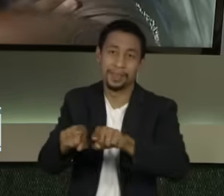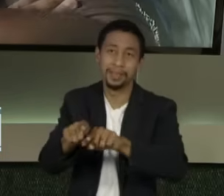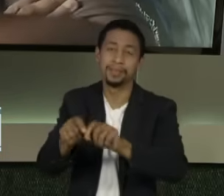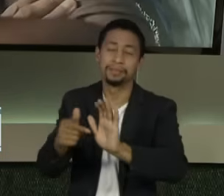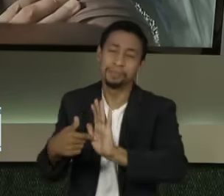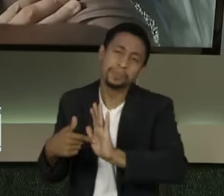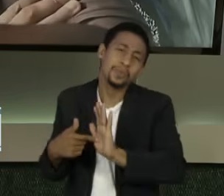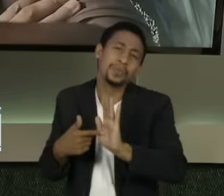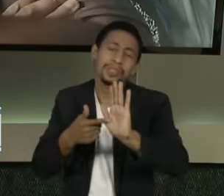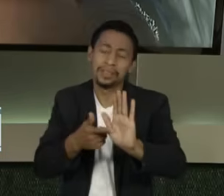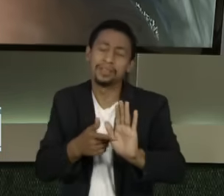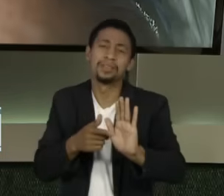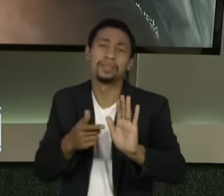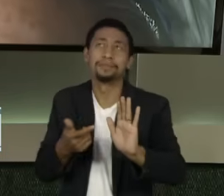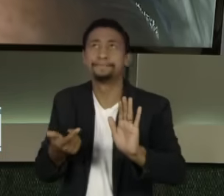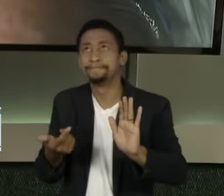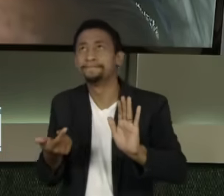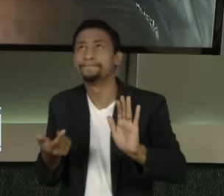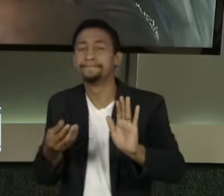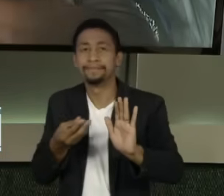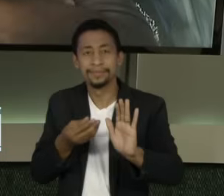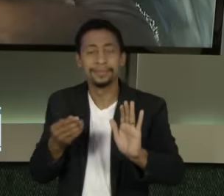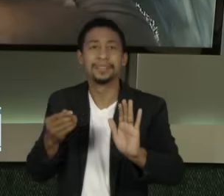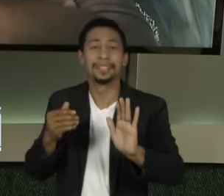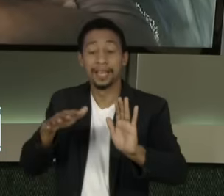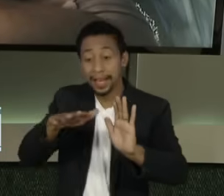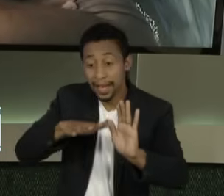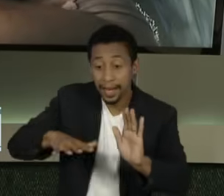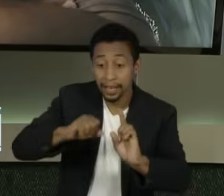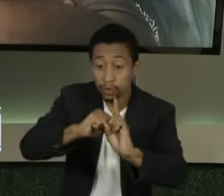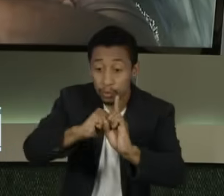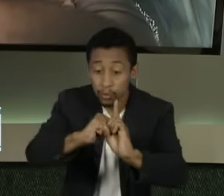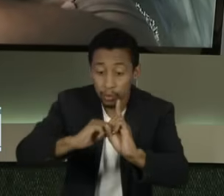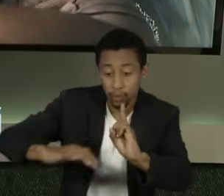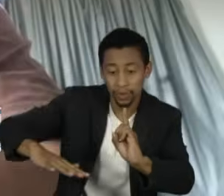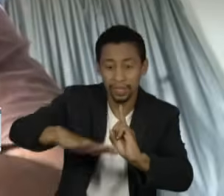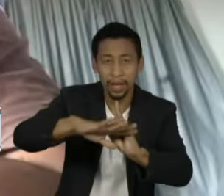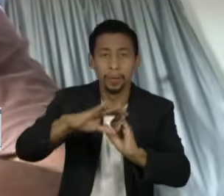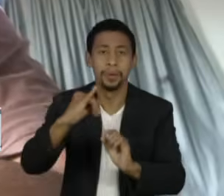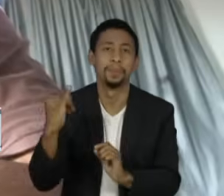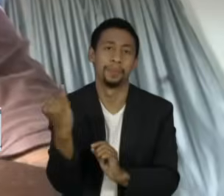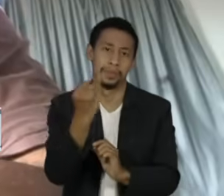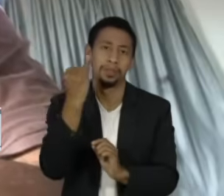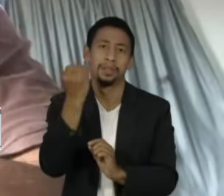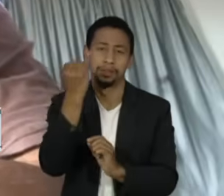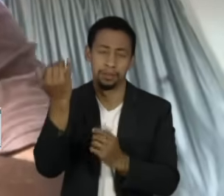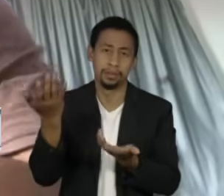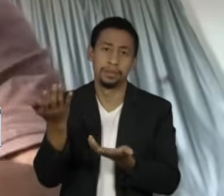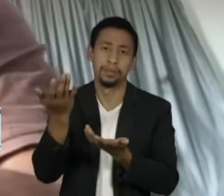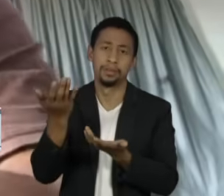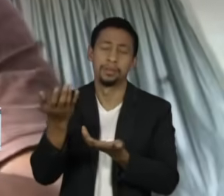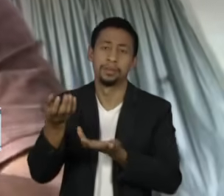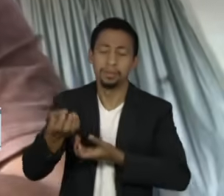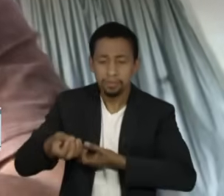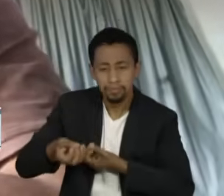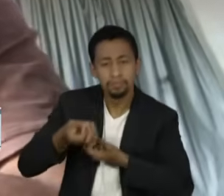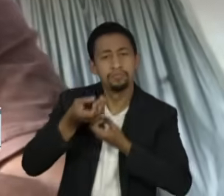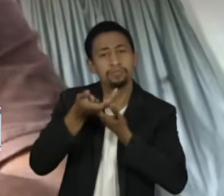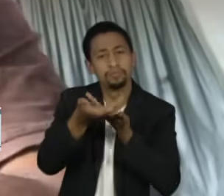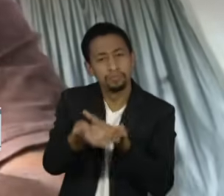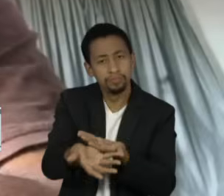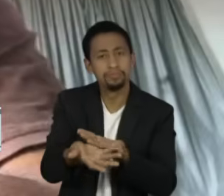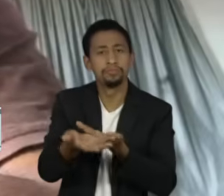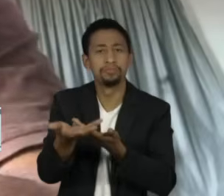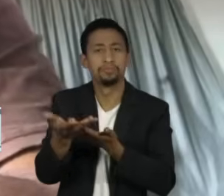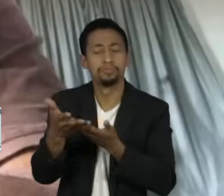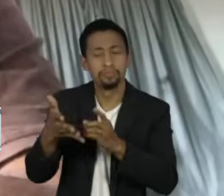de continuar trazendo, assim, a questão social, que eu acho que é sempre importante, trazer essa narrativa da importância